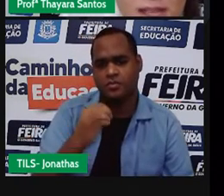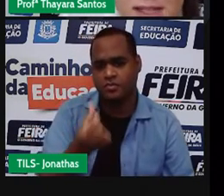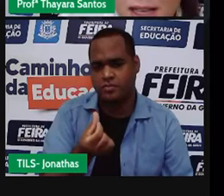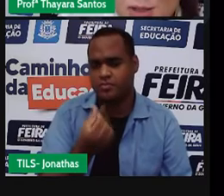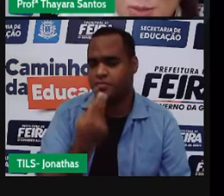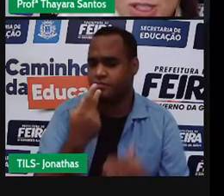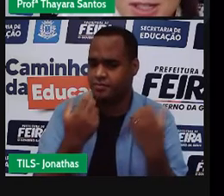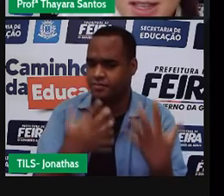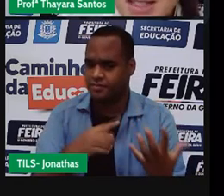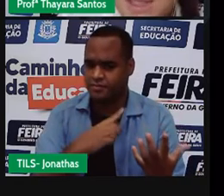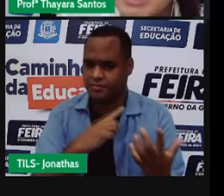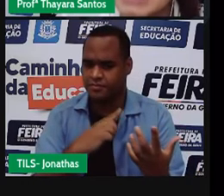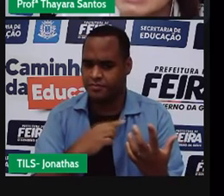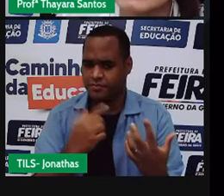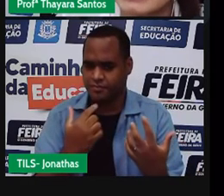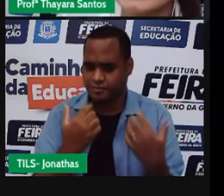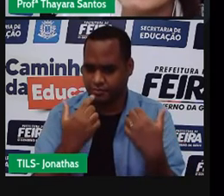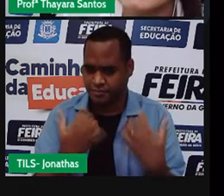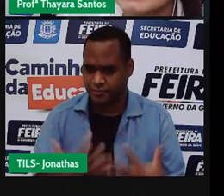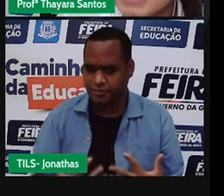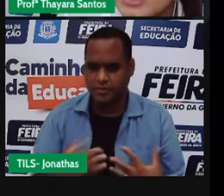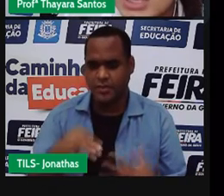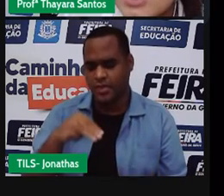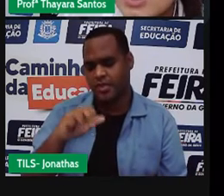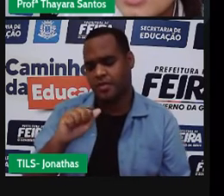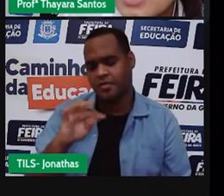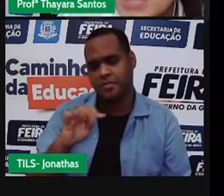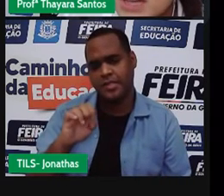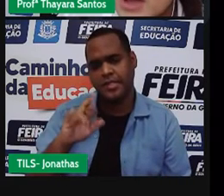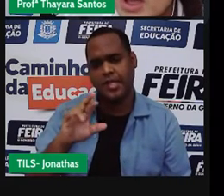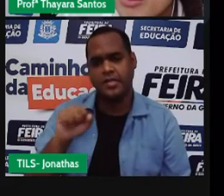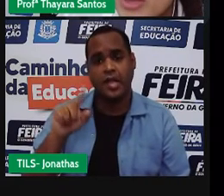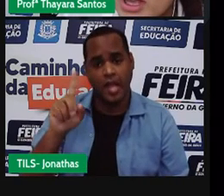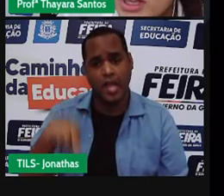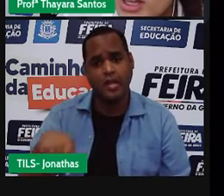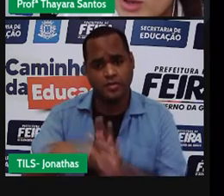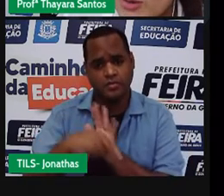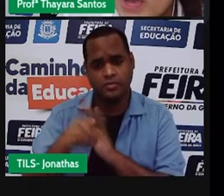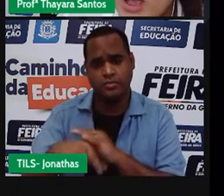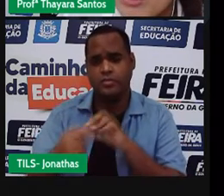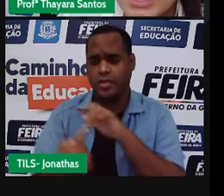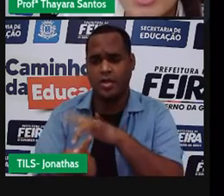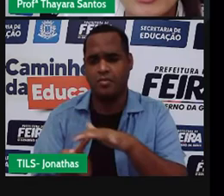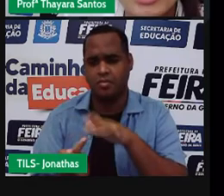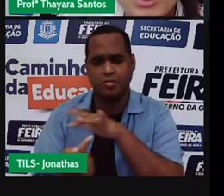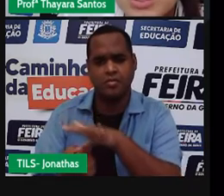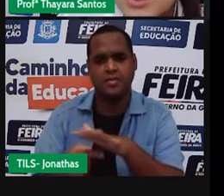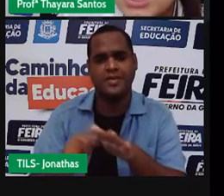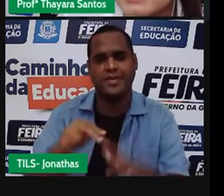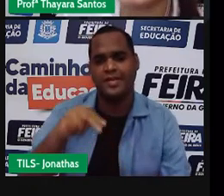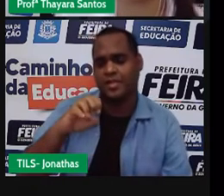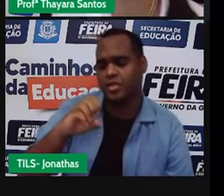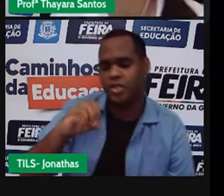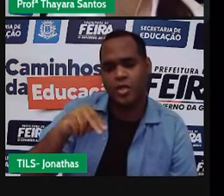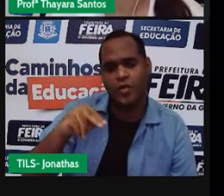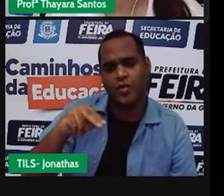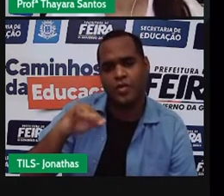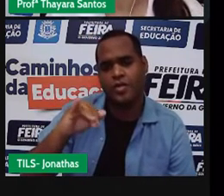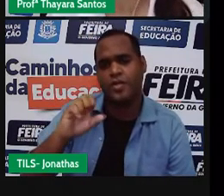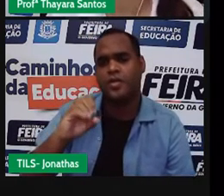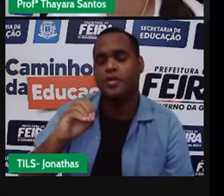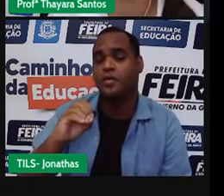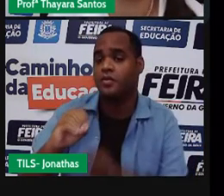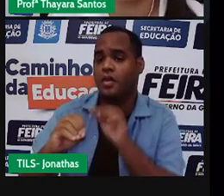essa e está substância essa matéria está no estado gasoso sim porque aqui ó é o neônio uma substância química